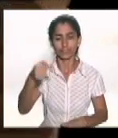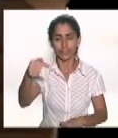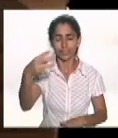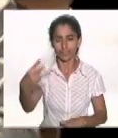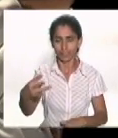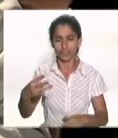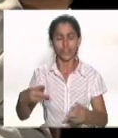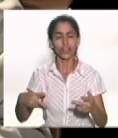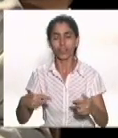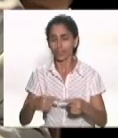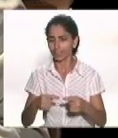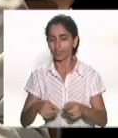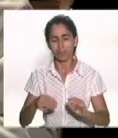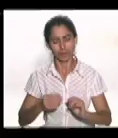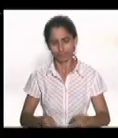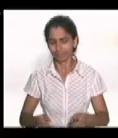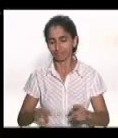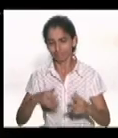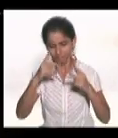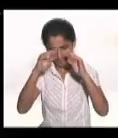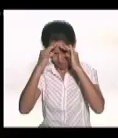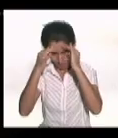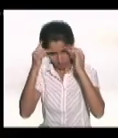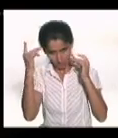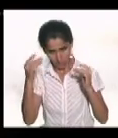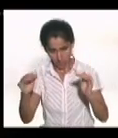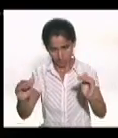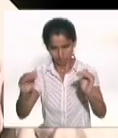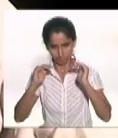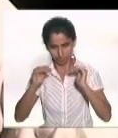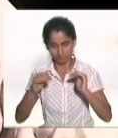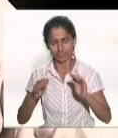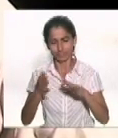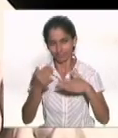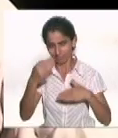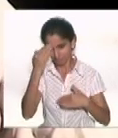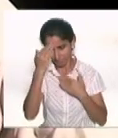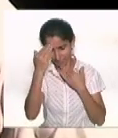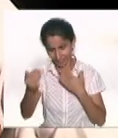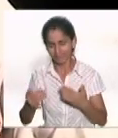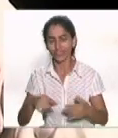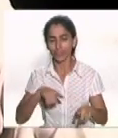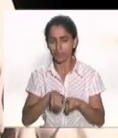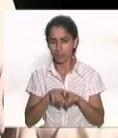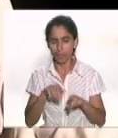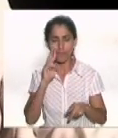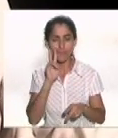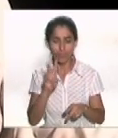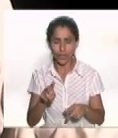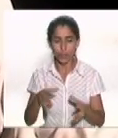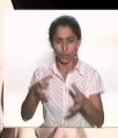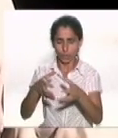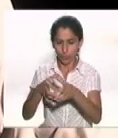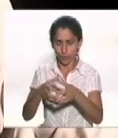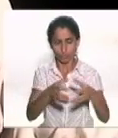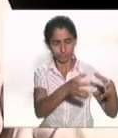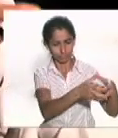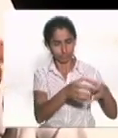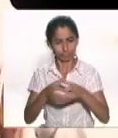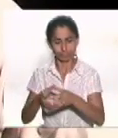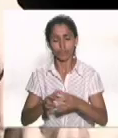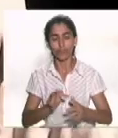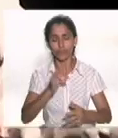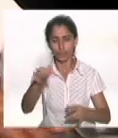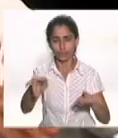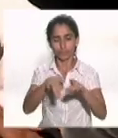É o maior cachê, o maior presente, né? É, o maior presente é isso. Eu estar com a juventude, a velha guarda e os que vão